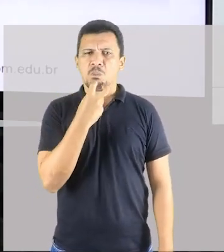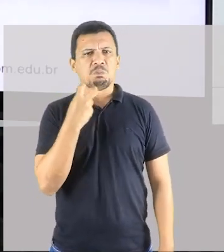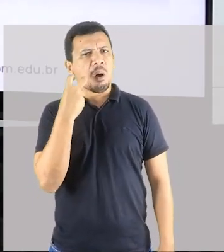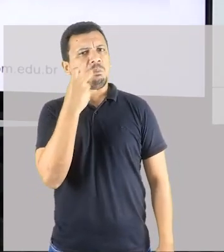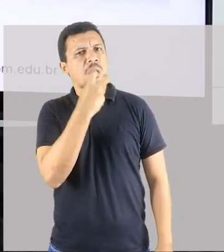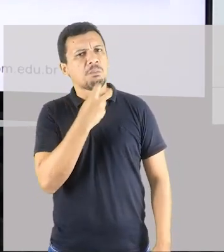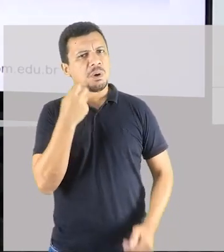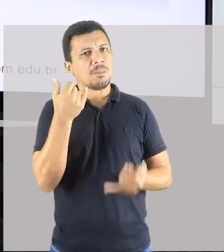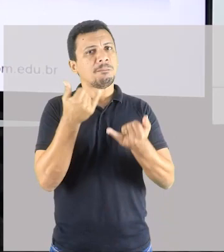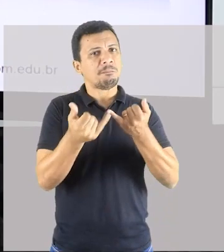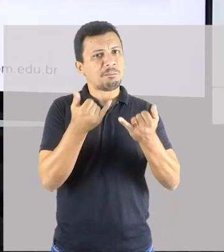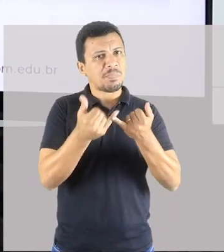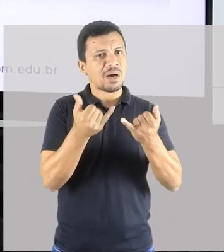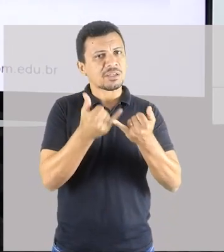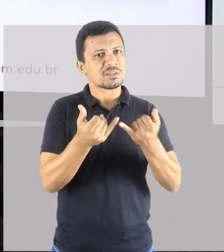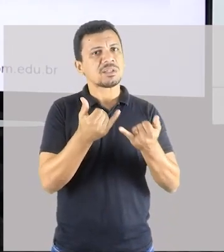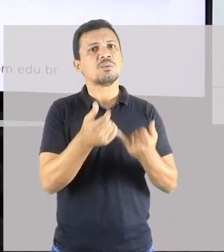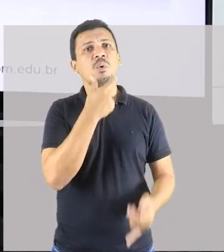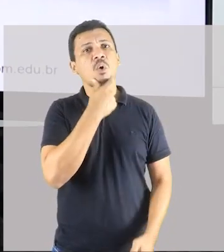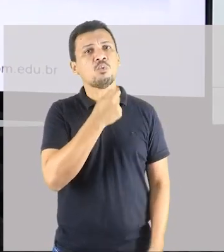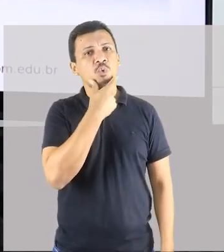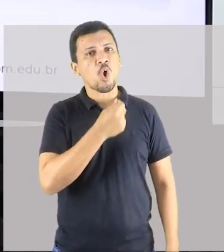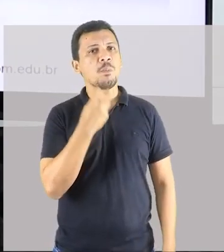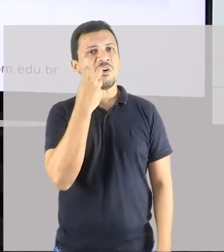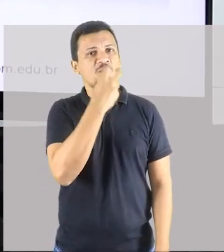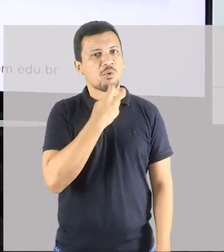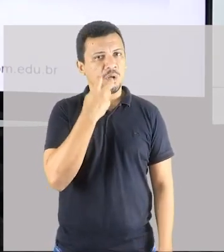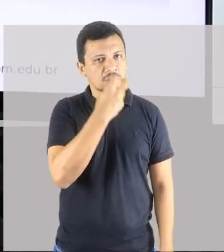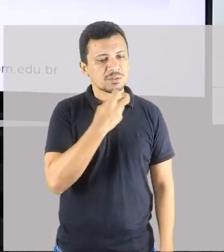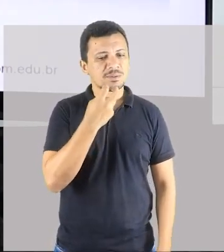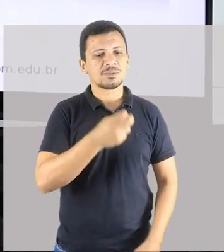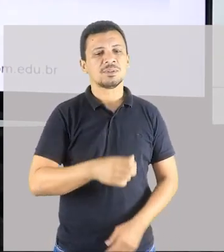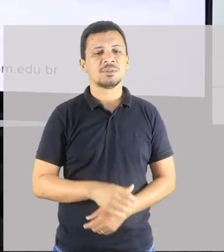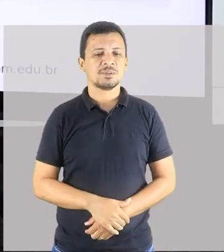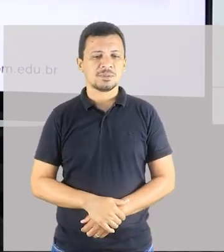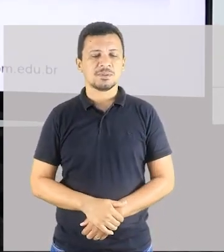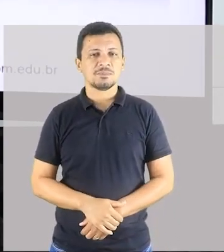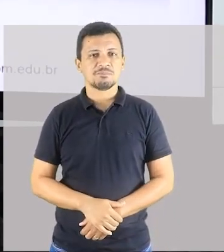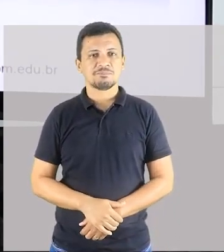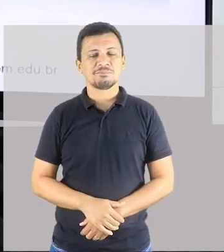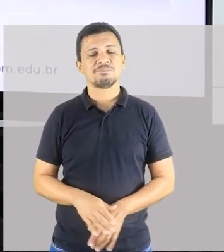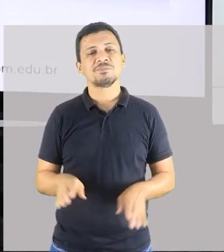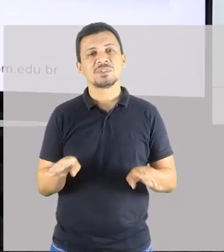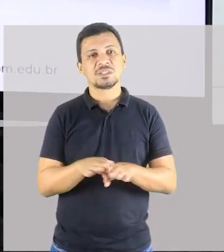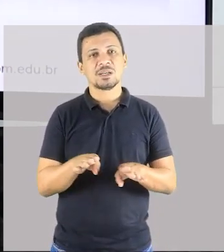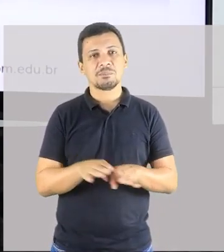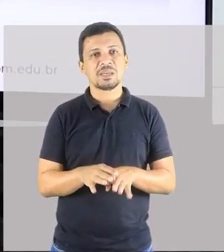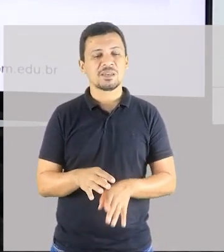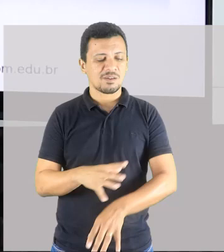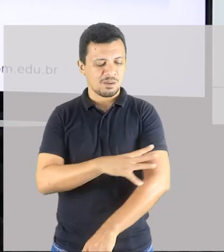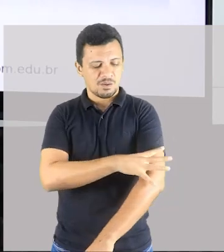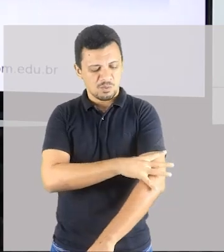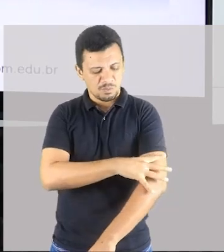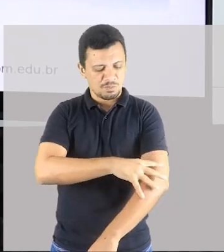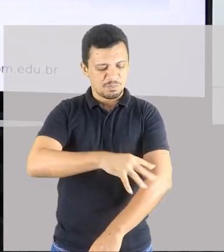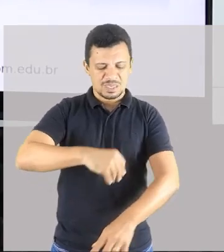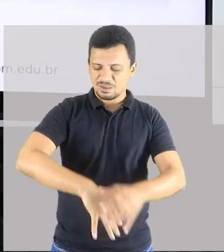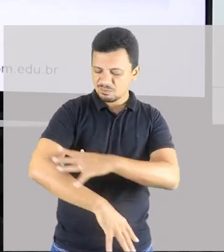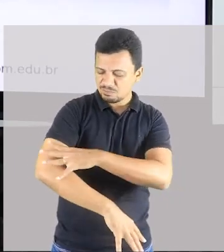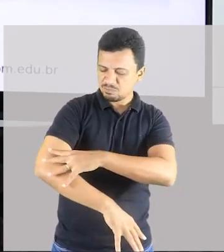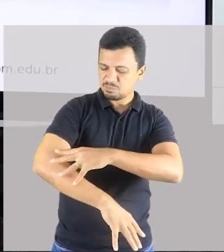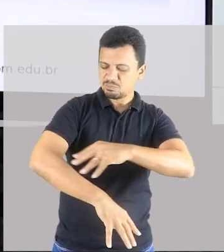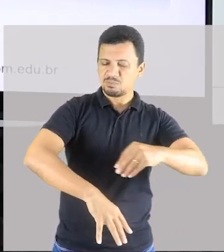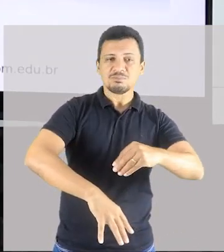timbre parecido com a voz do homem, uma voz grossa, correto? ela vai ter o crescimento de pelo, porque